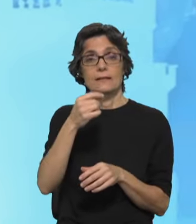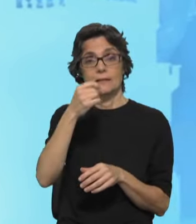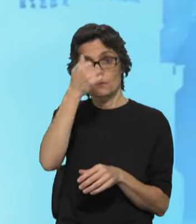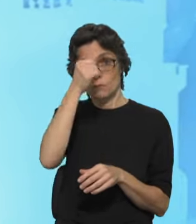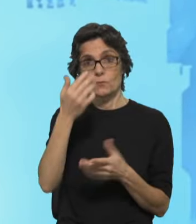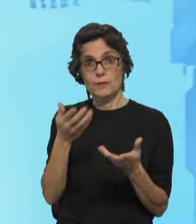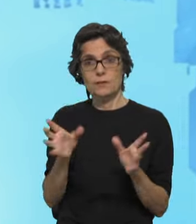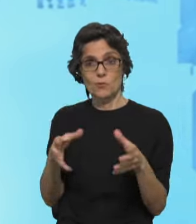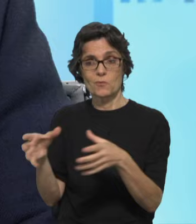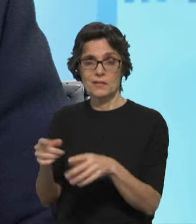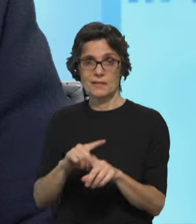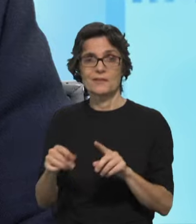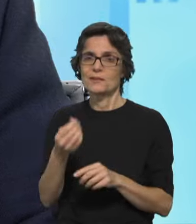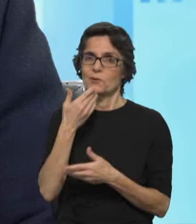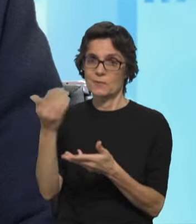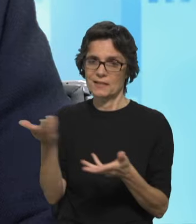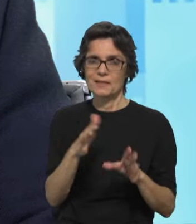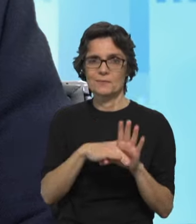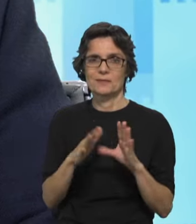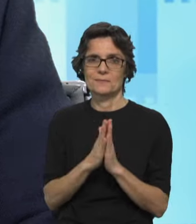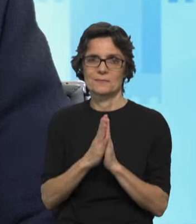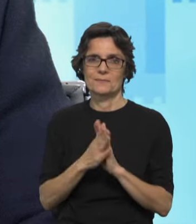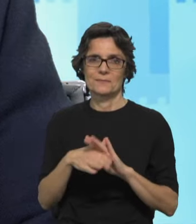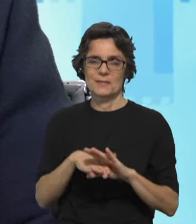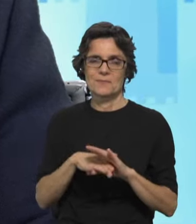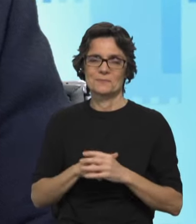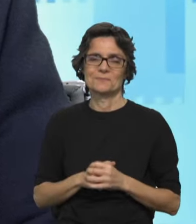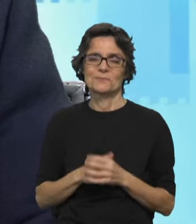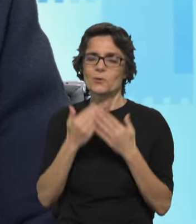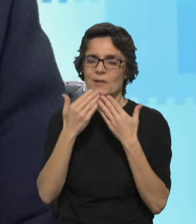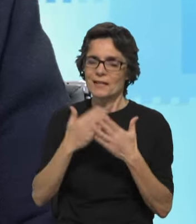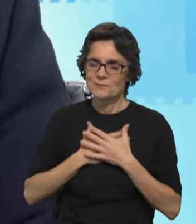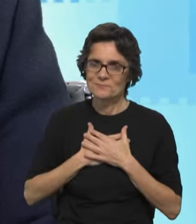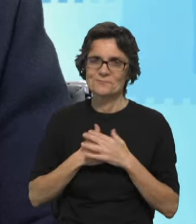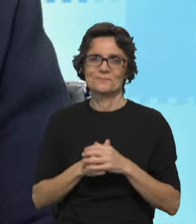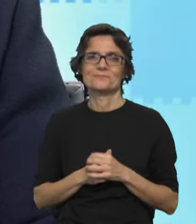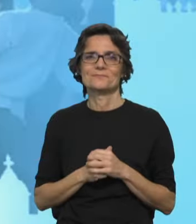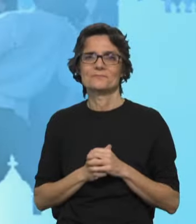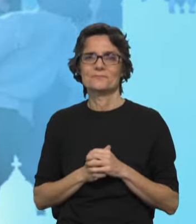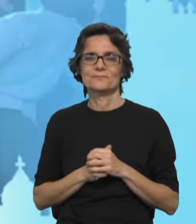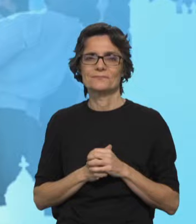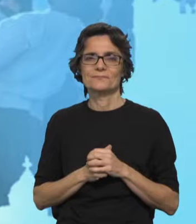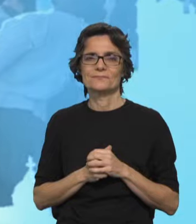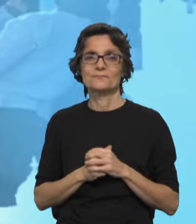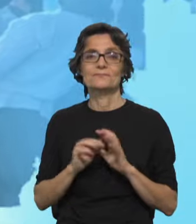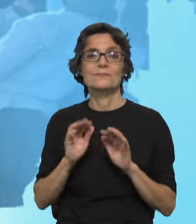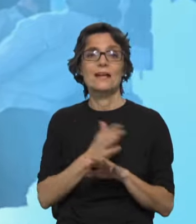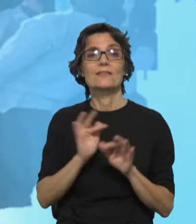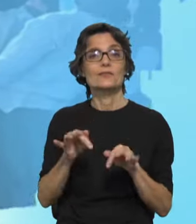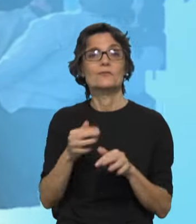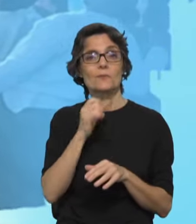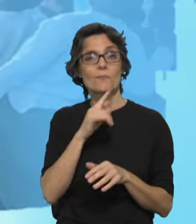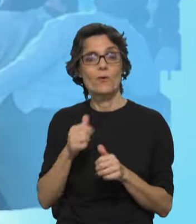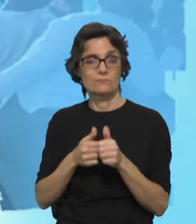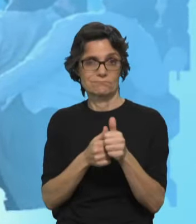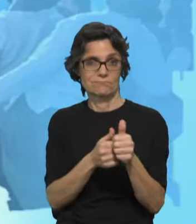ao Padre Joaquim Guinhão ter apresentado aqui no programa Eclésia. Muito obrigado. Muito obrigado por ter estado connosco. A terminar, recordo que pode acompanhar no